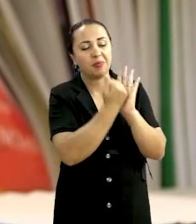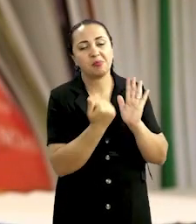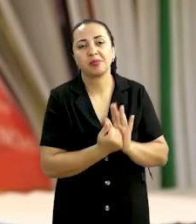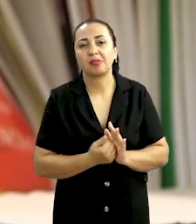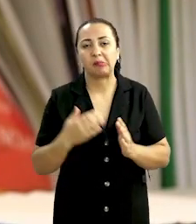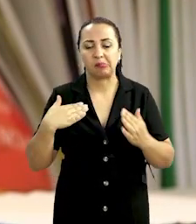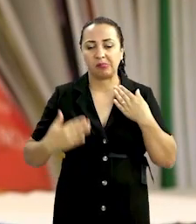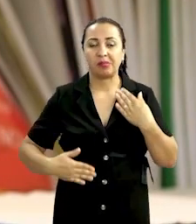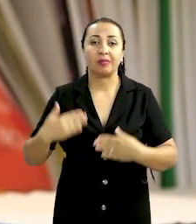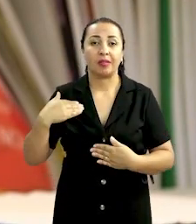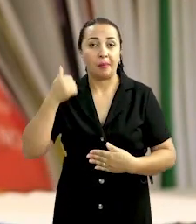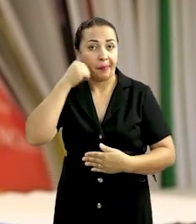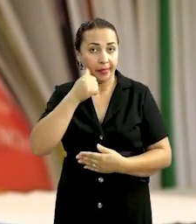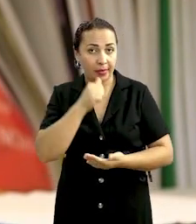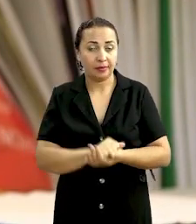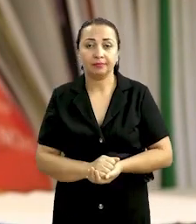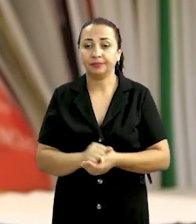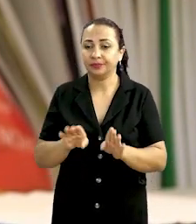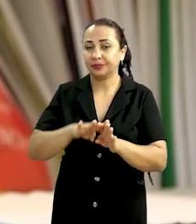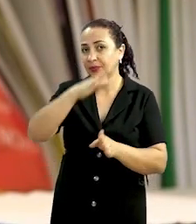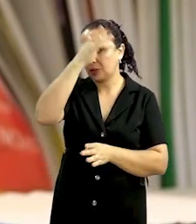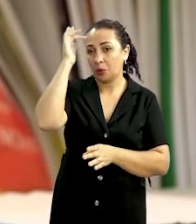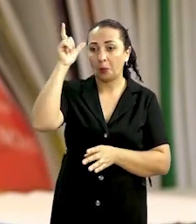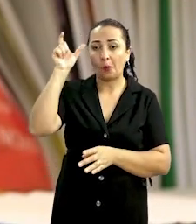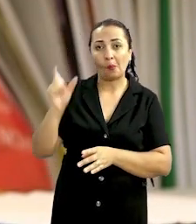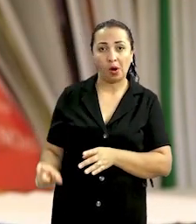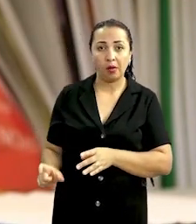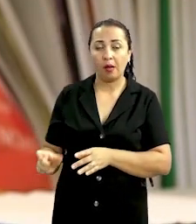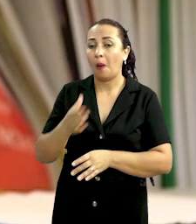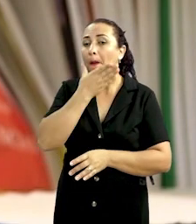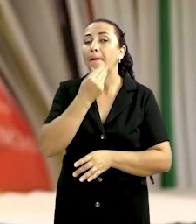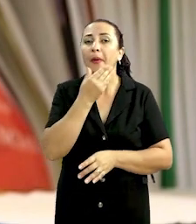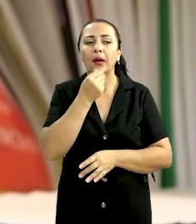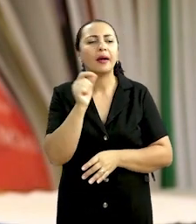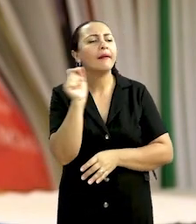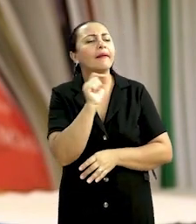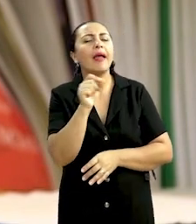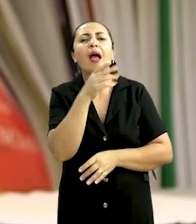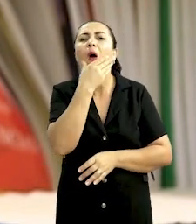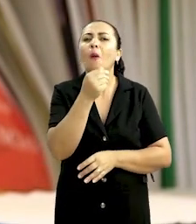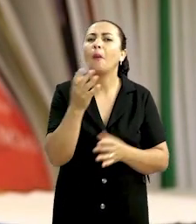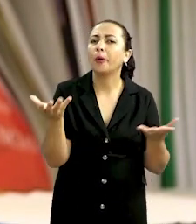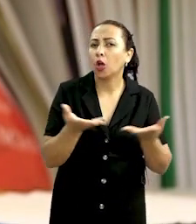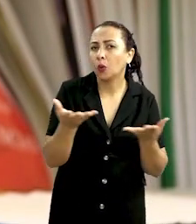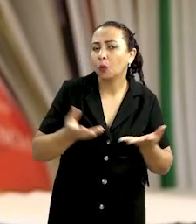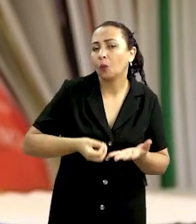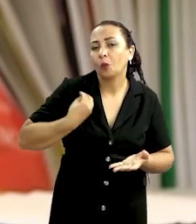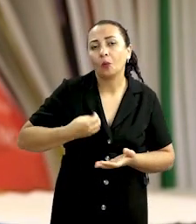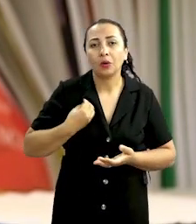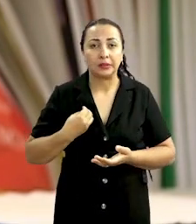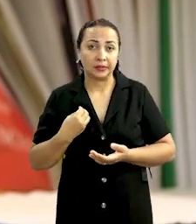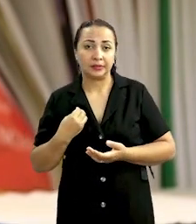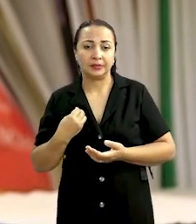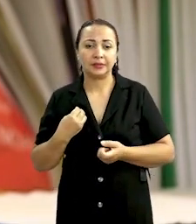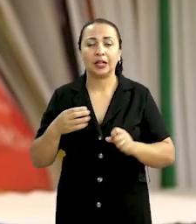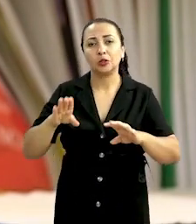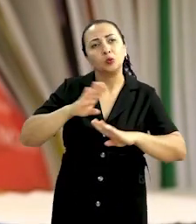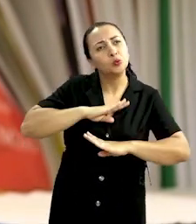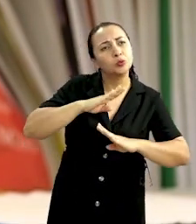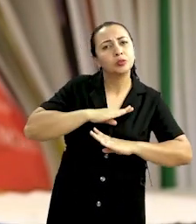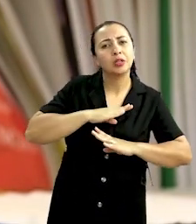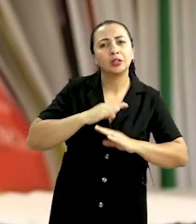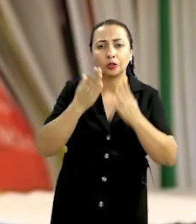feminina. E, ao mesmo tempo, também nas personagens masculinas, né, o que é esse homem que hoje está em